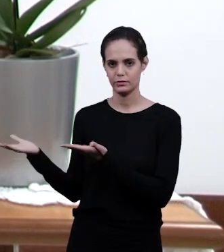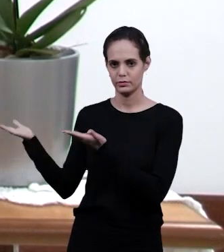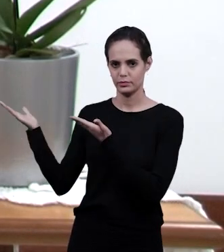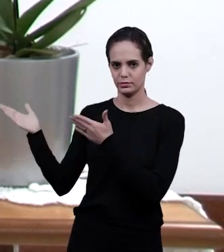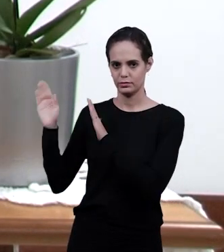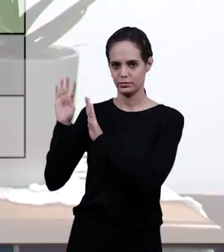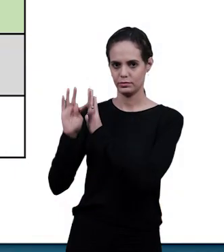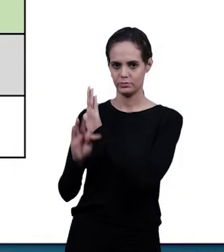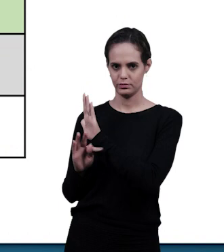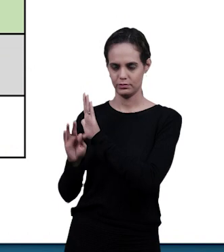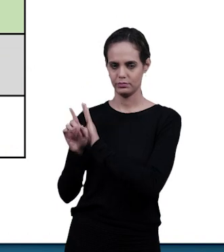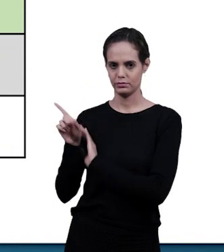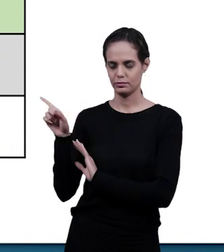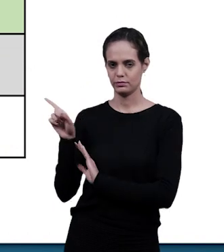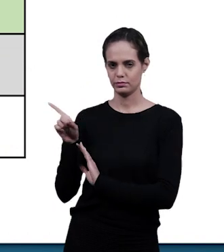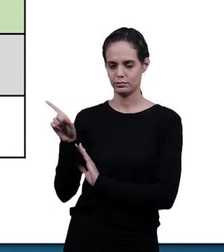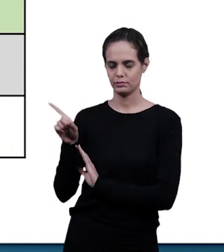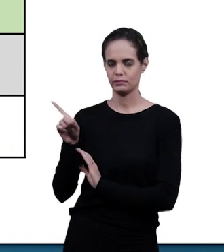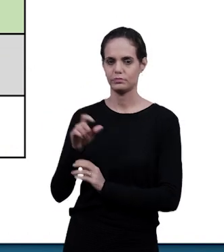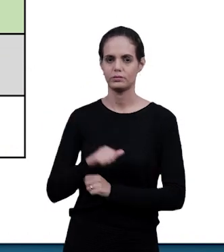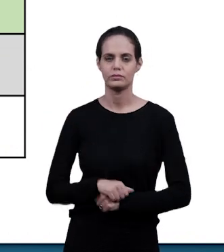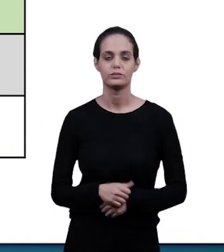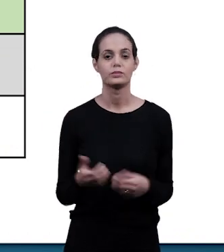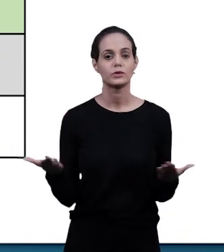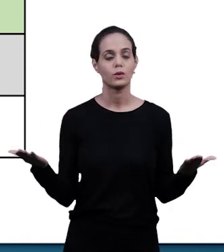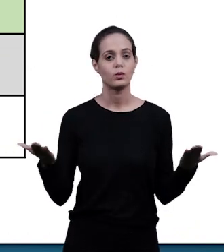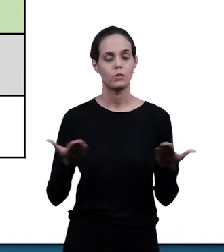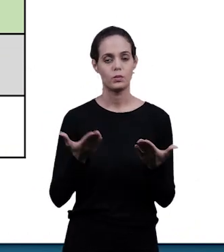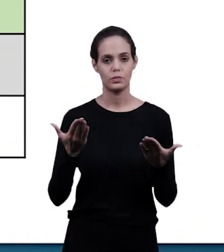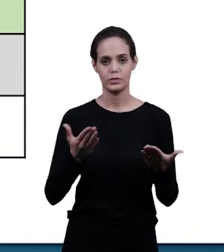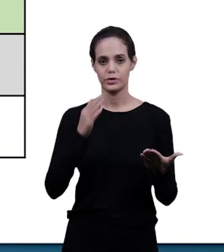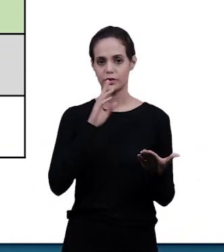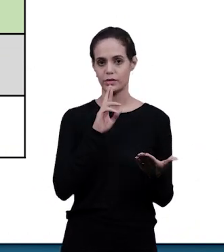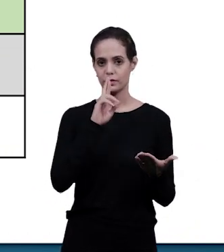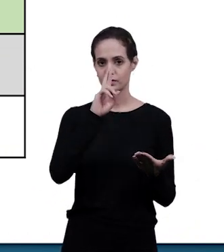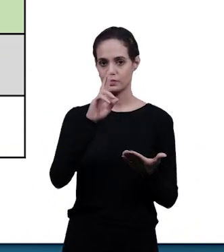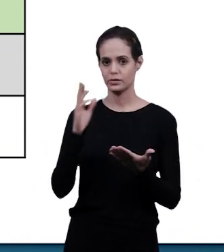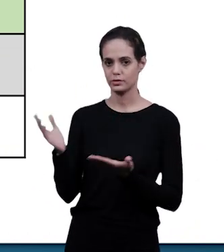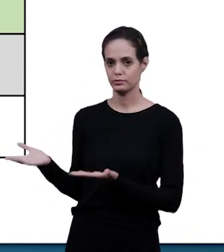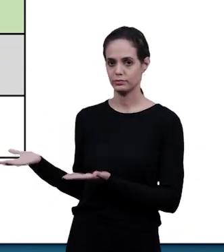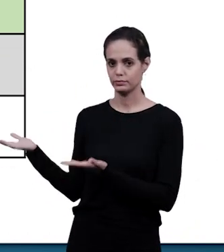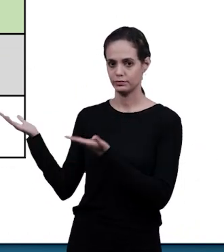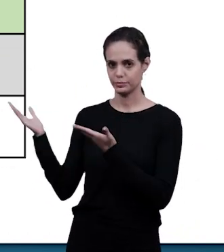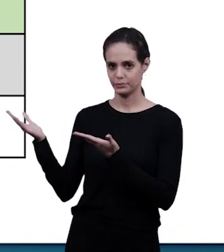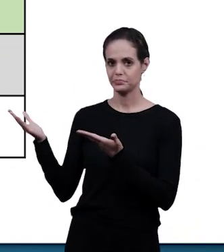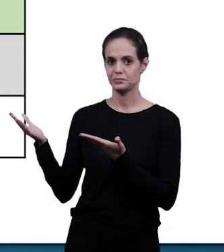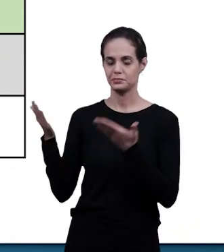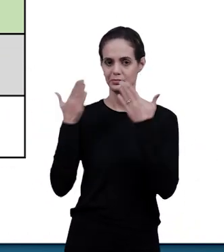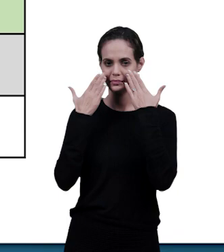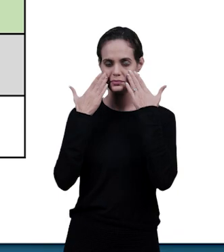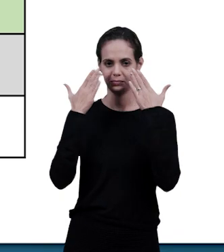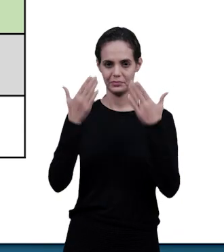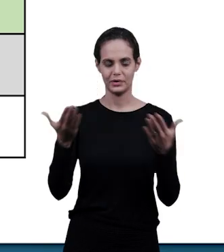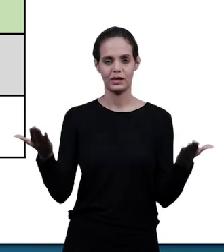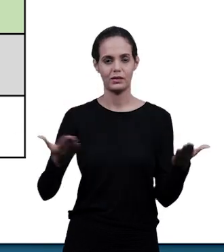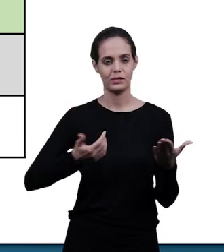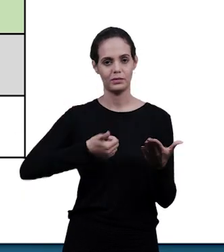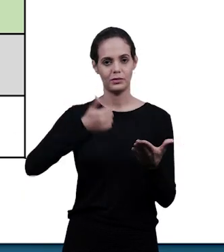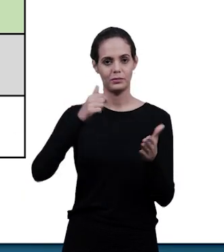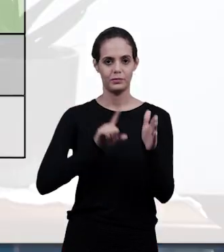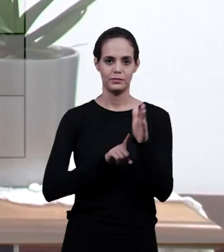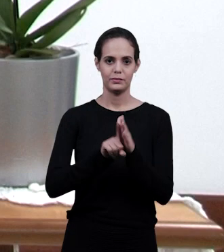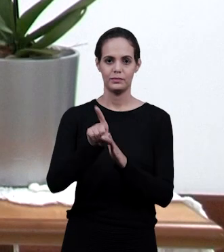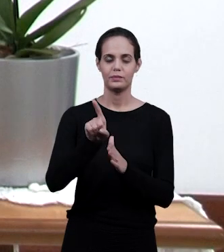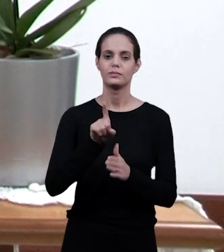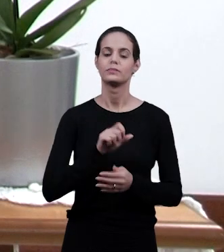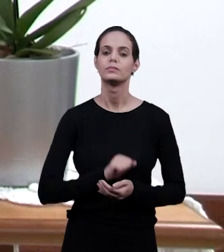aqui, fazem parte então do material para as respostas que vão ser apresentadas e temos agora então a nossa